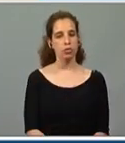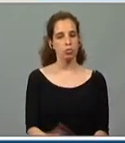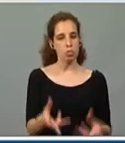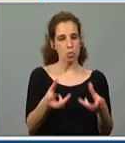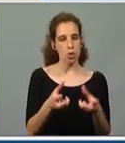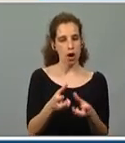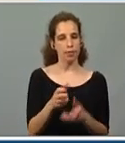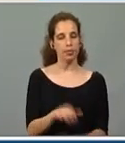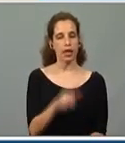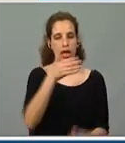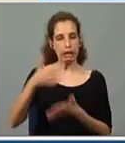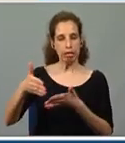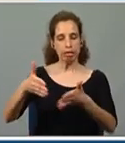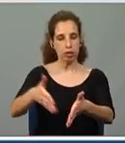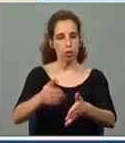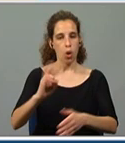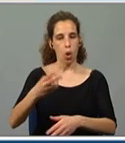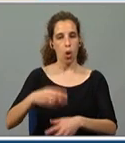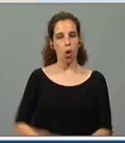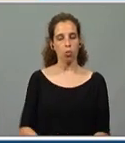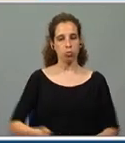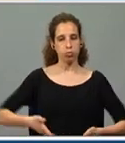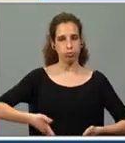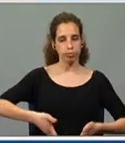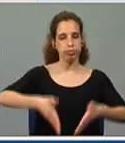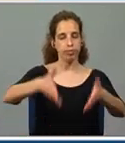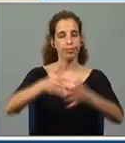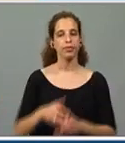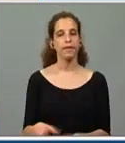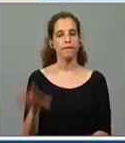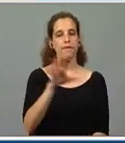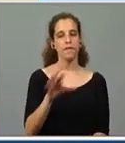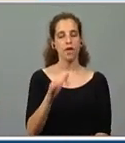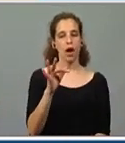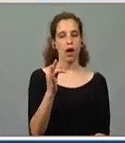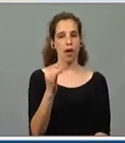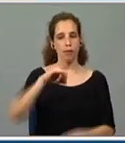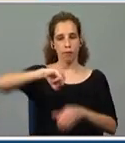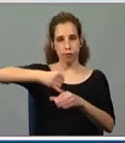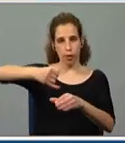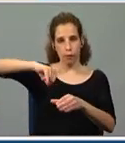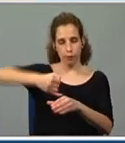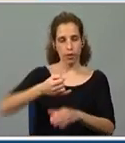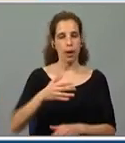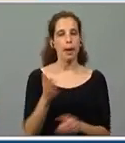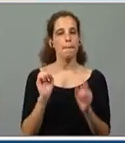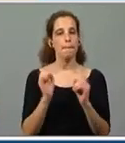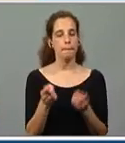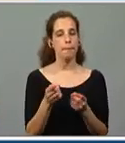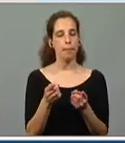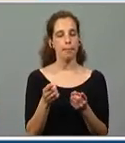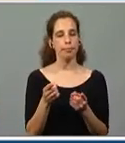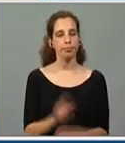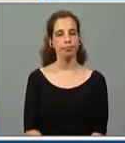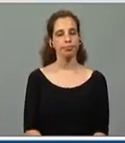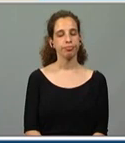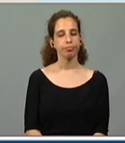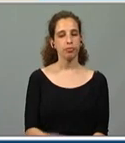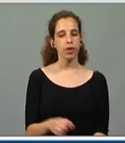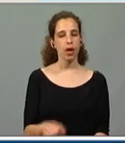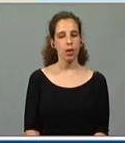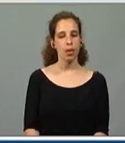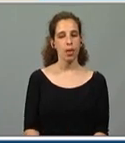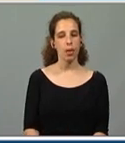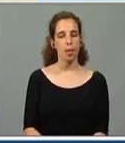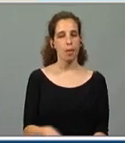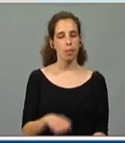ou albufeiras ou a partir de lençóis freáticos, sob a forma de furos ou poços. A partir do local de captação, a água é bombeada